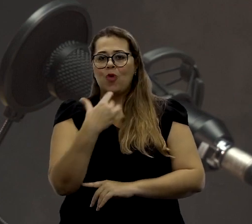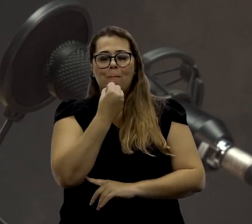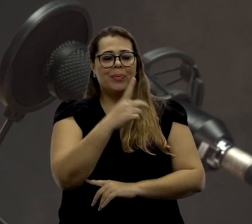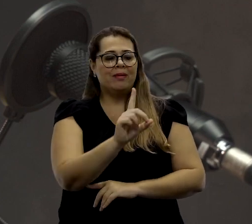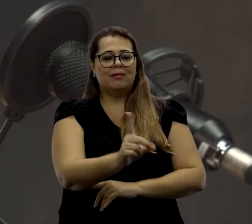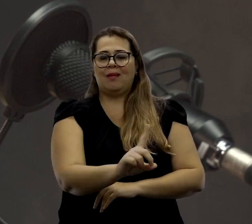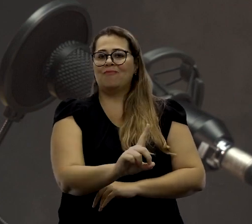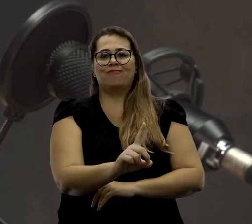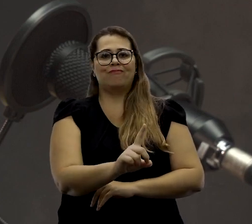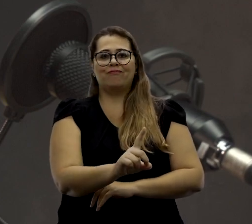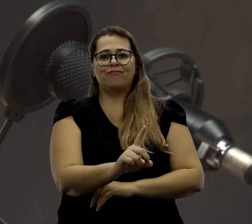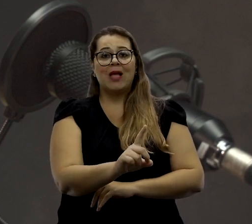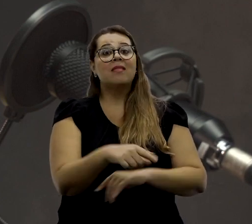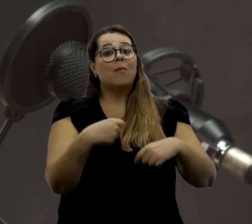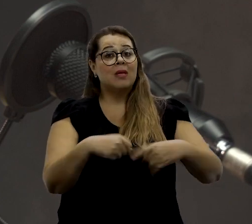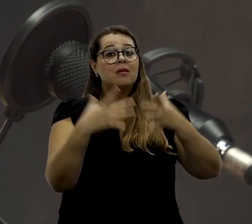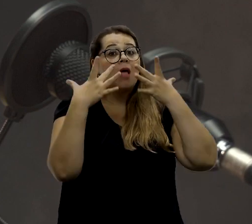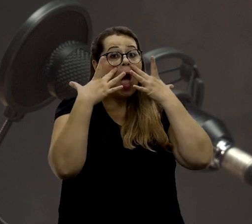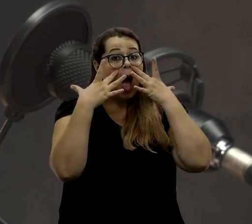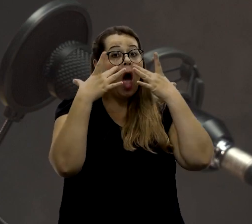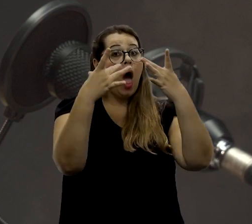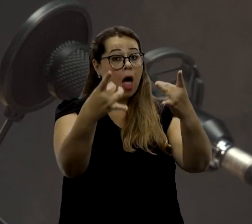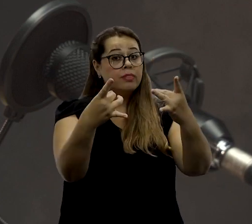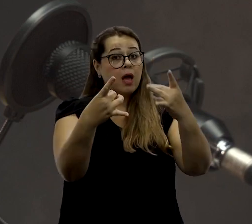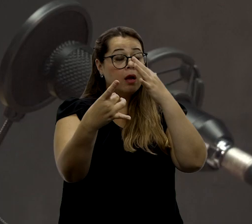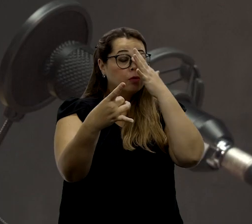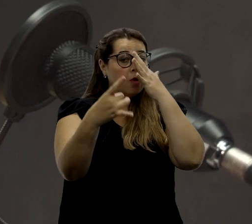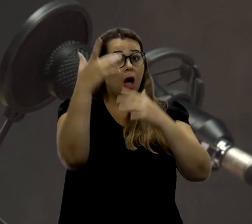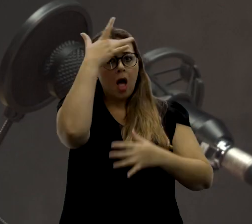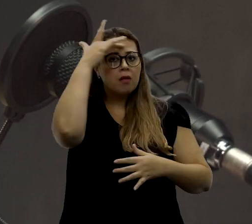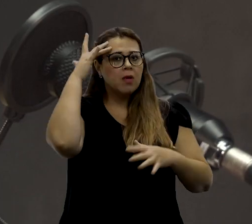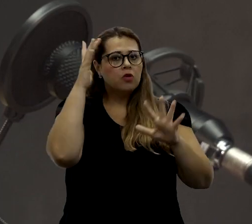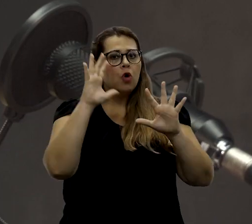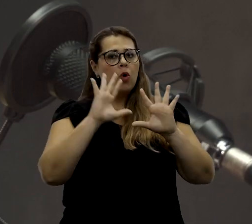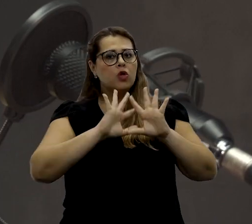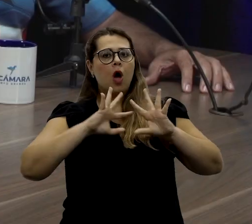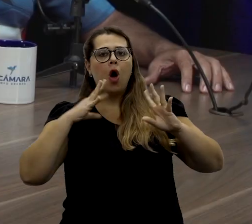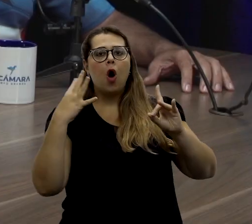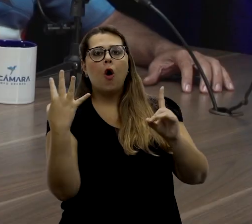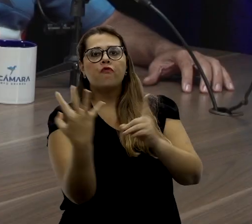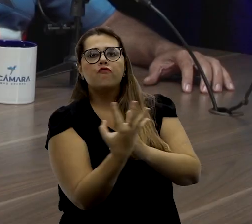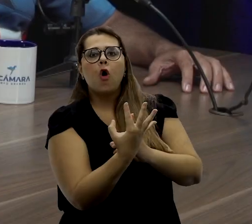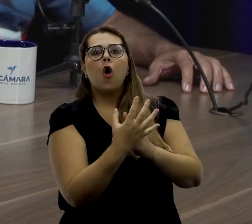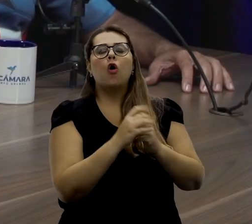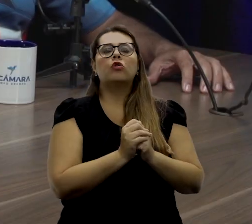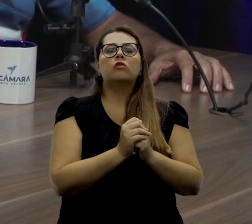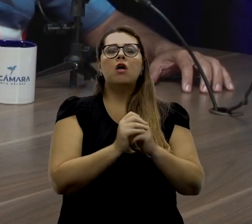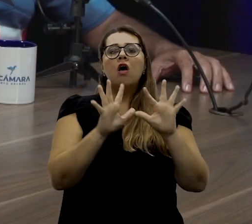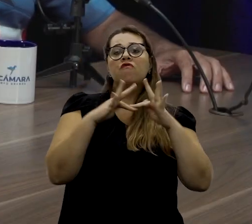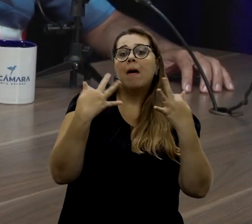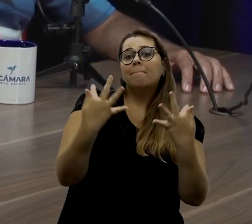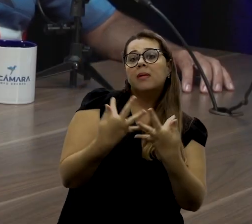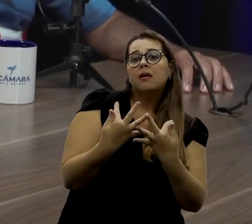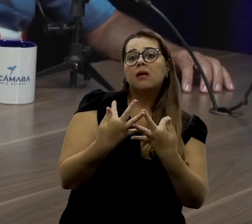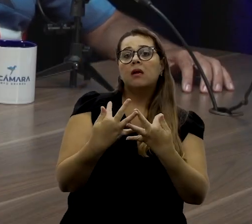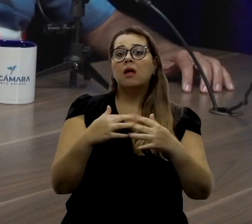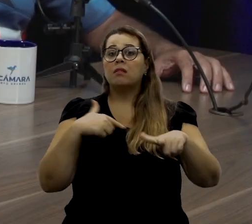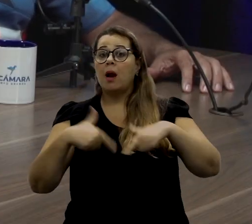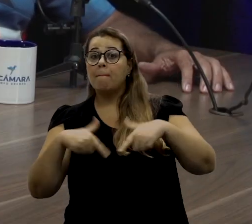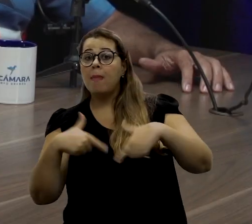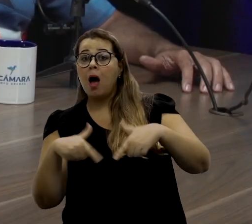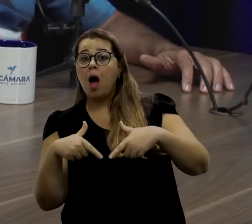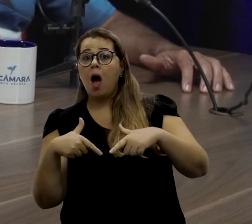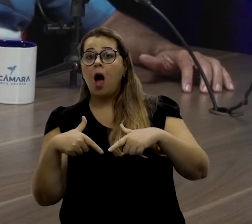coisas não estão bem, né? Então, nós temos que estar bastante atento a isso, né? Em relação aos membros da família, em relação aos colegas